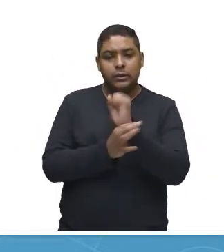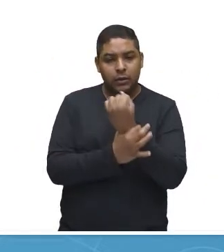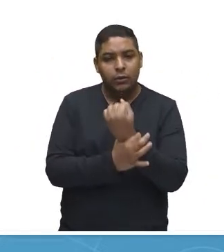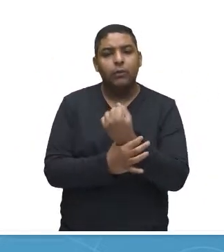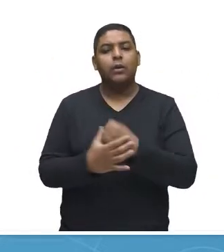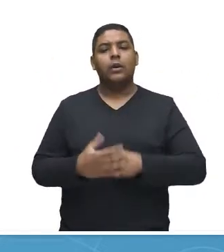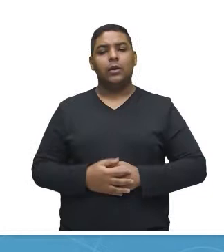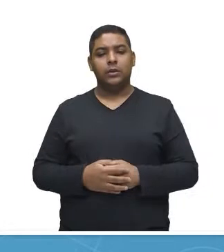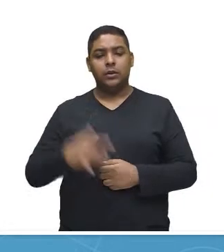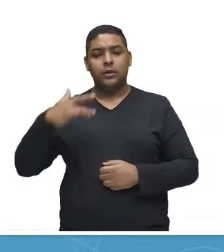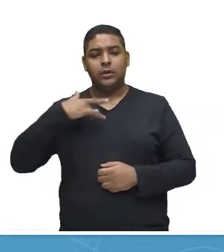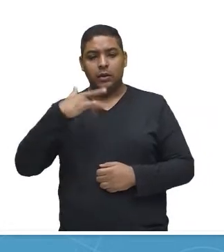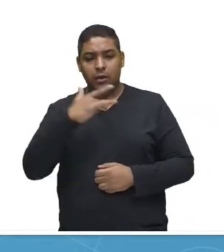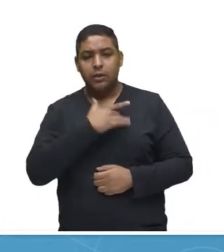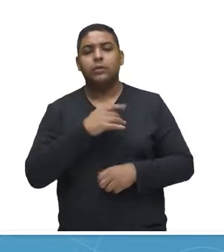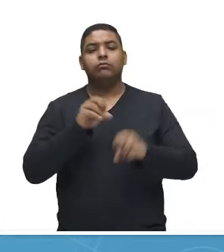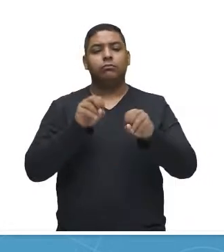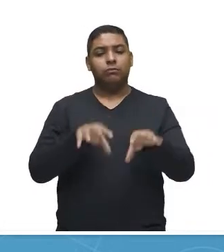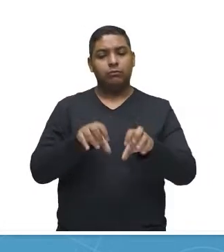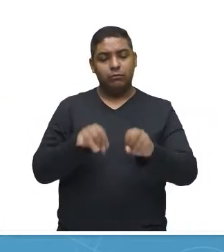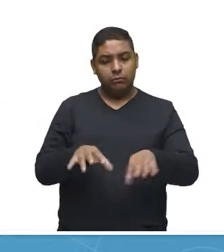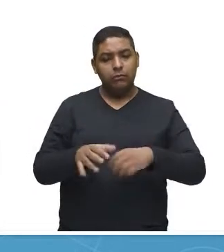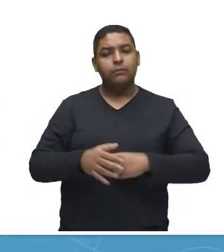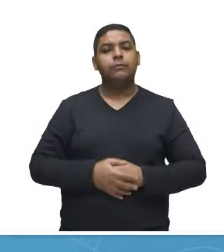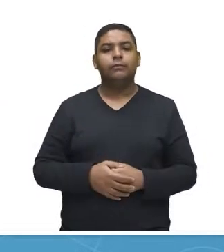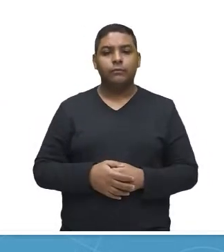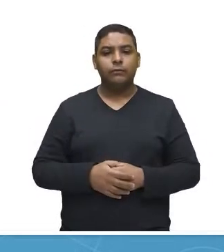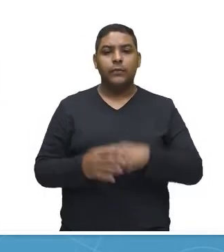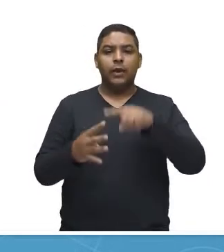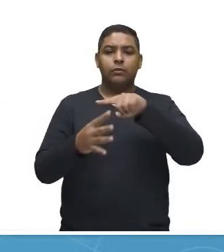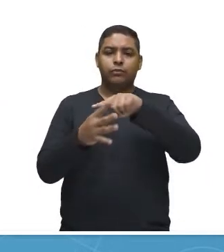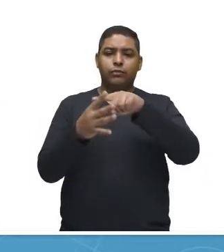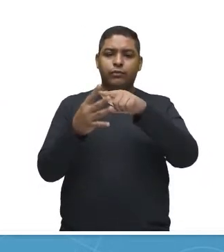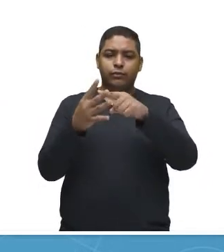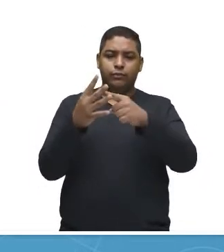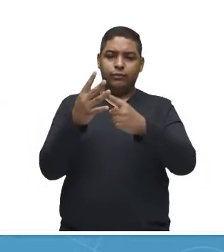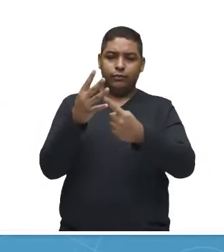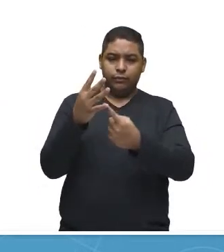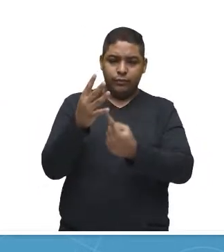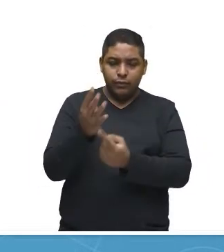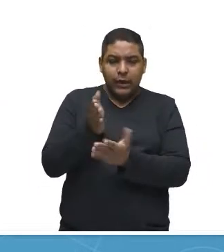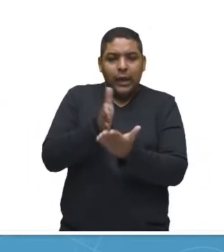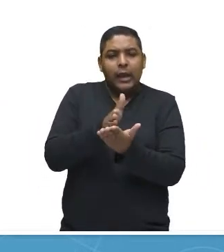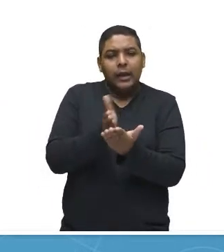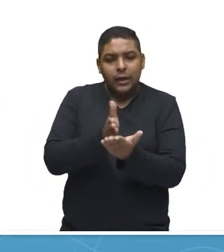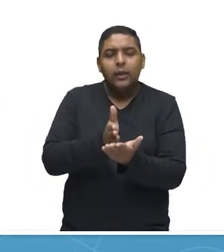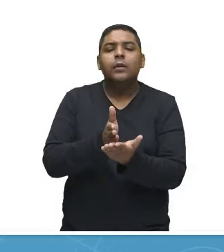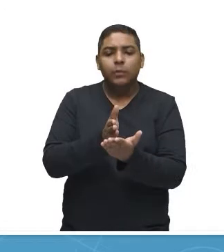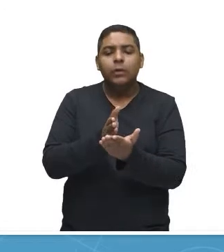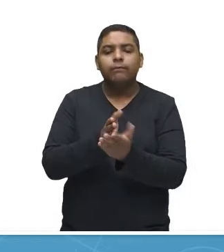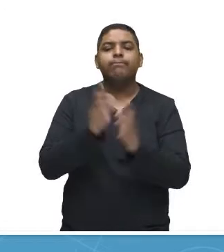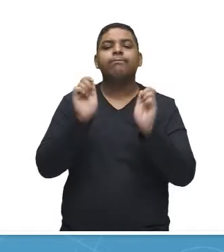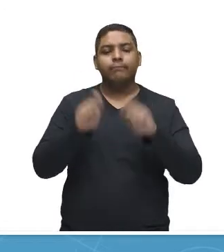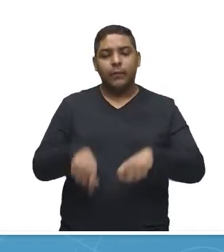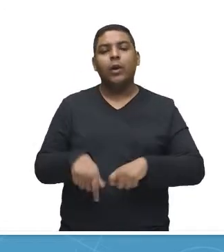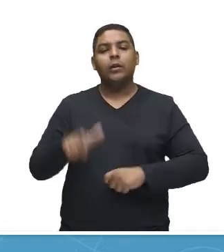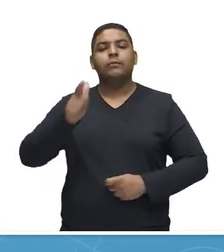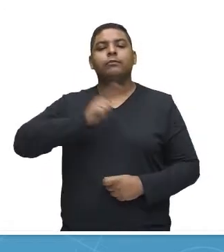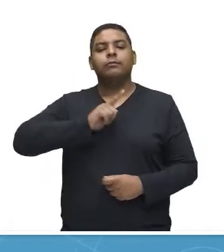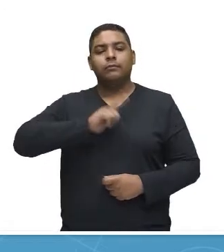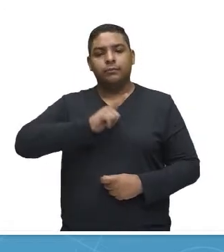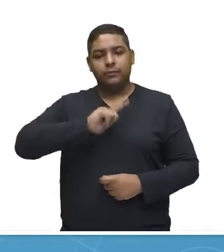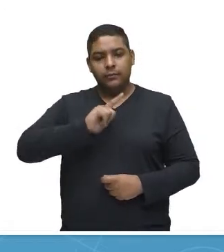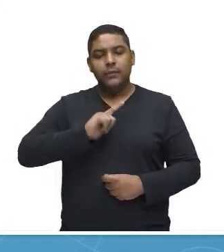da saúde, da educação. Quando tudo isso aí está em equilíbrio, a gente pode dizer sim que tem uma